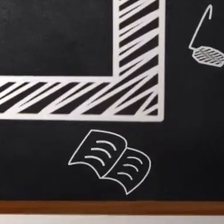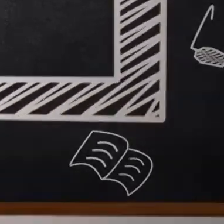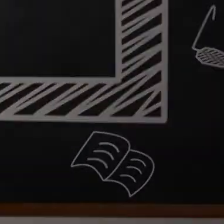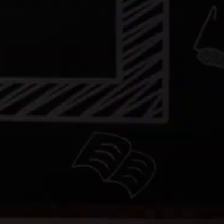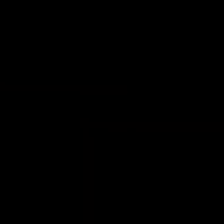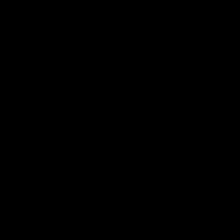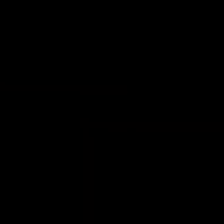1